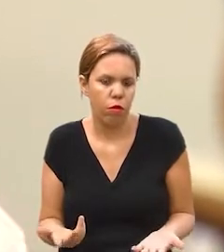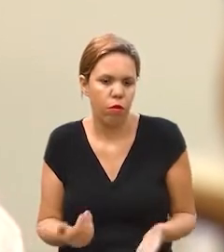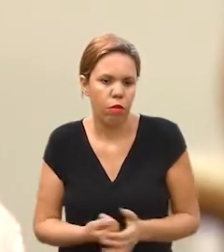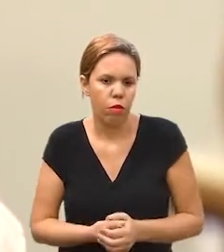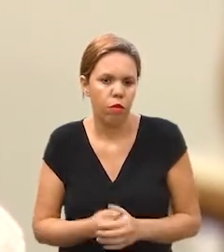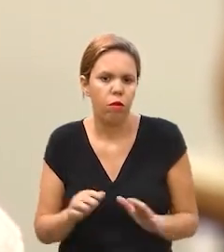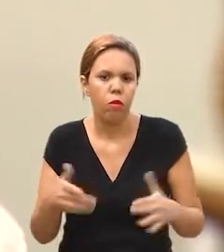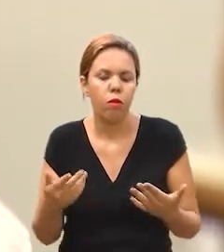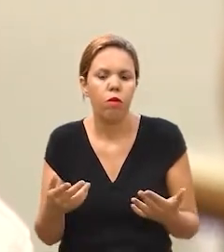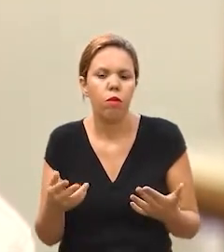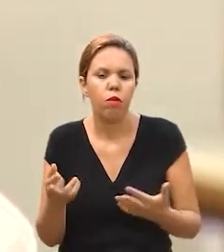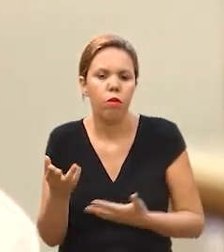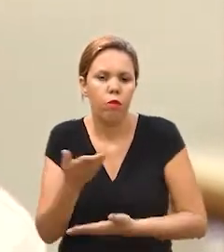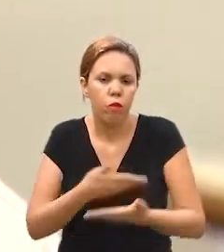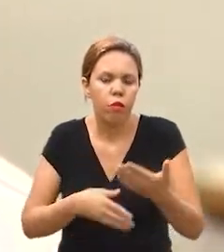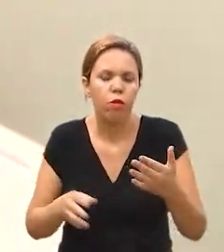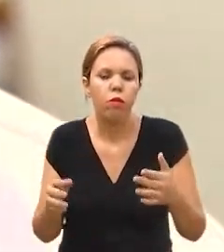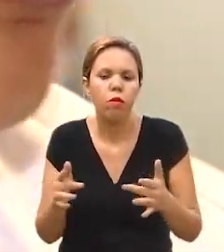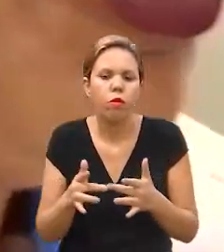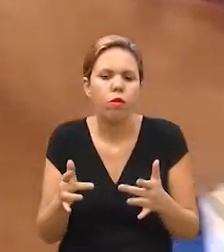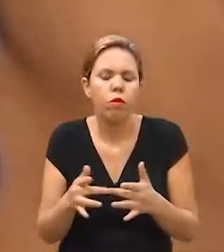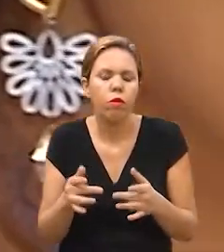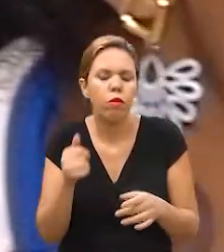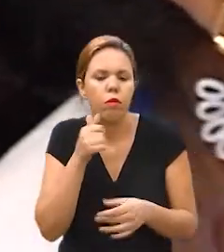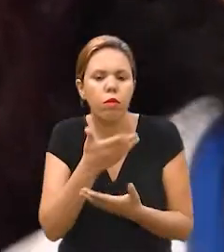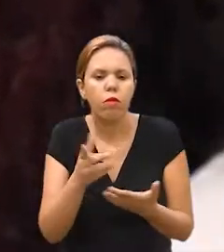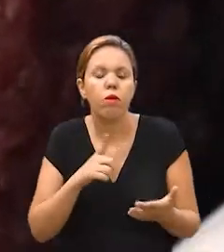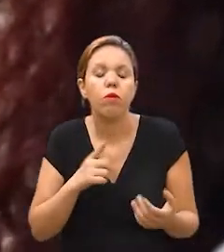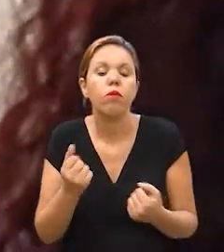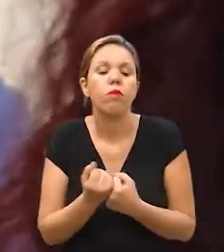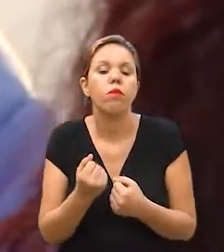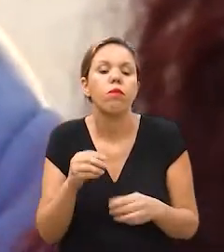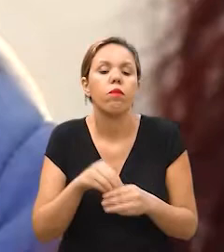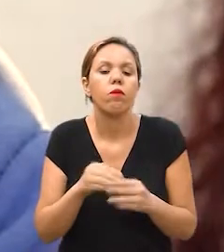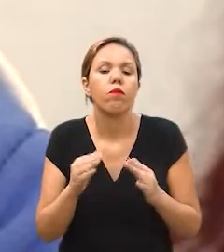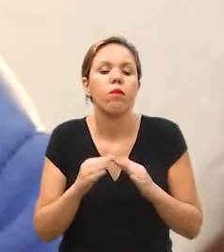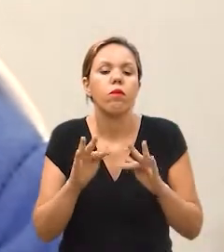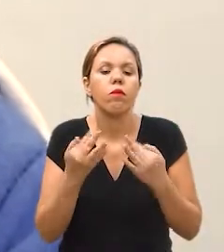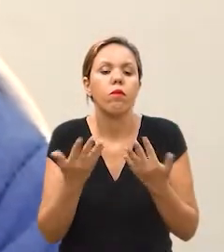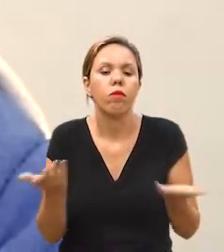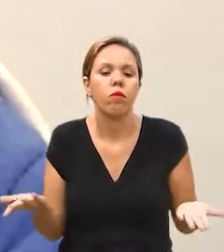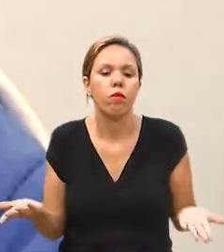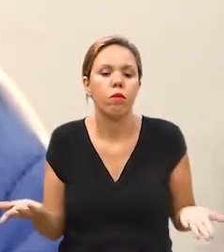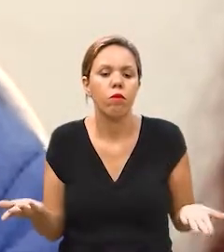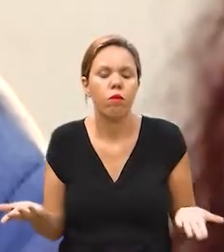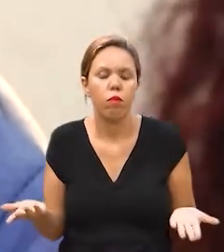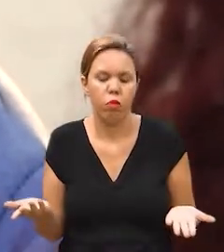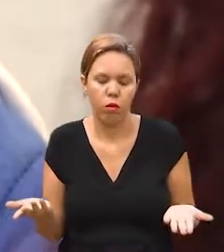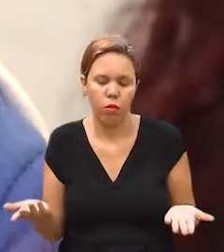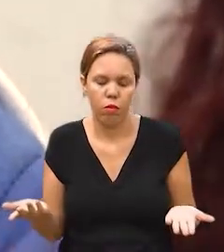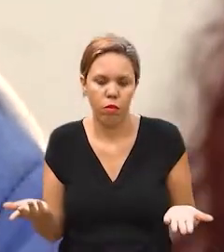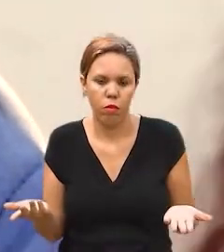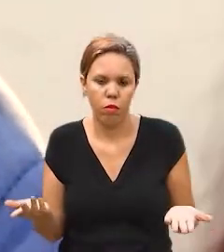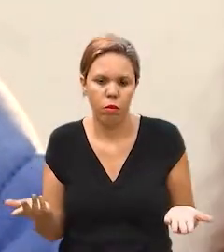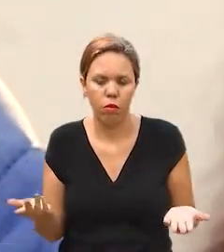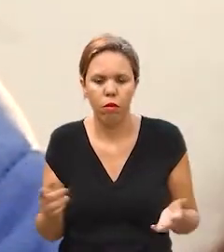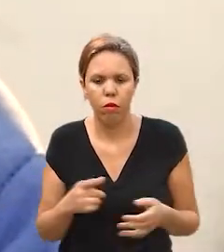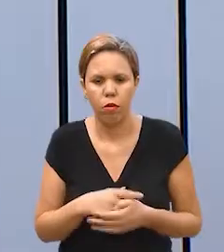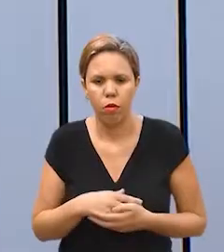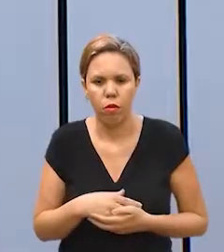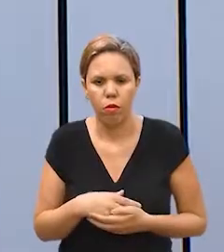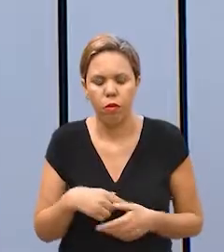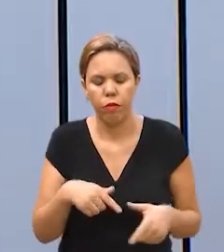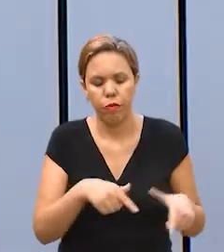E assim, qual é a relação que essas mulheres têm apoio dentro de casa? Tem apoio da família? Ou ela tem